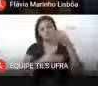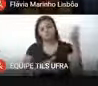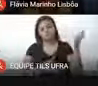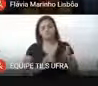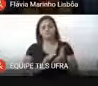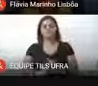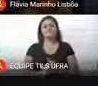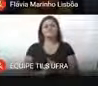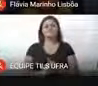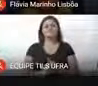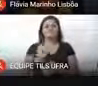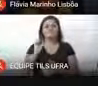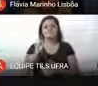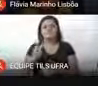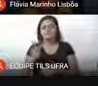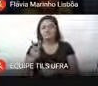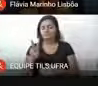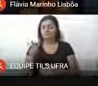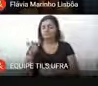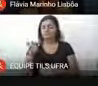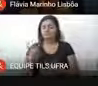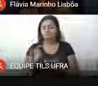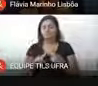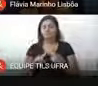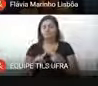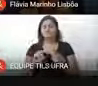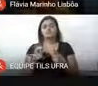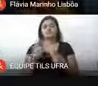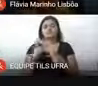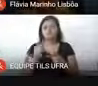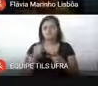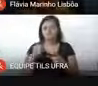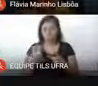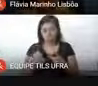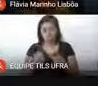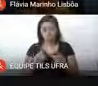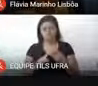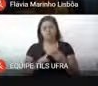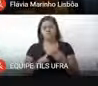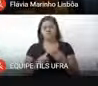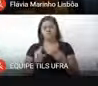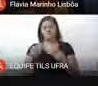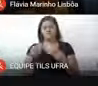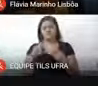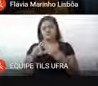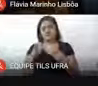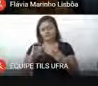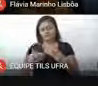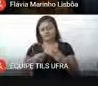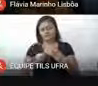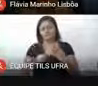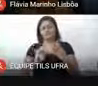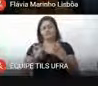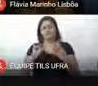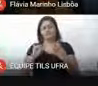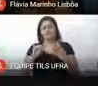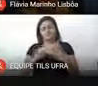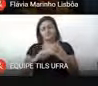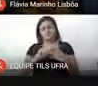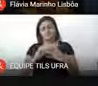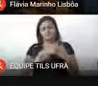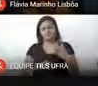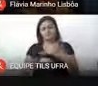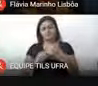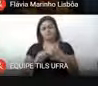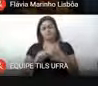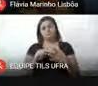vi aí a Daniela, a Michele, a Jaque, acho que a Mariana, a Tatiane, não sei se o Elkson estava aí,